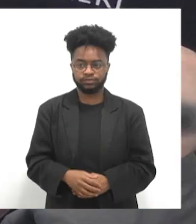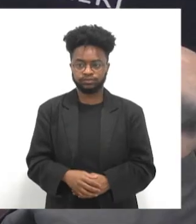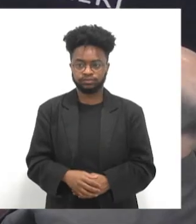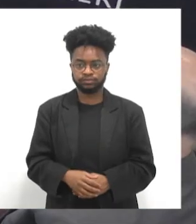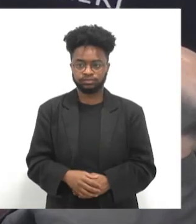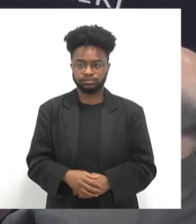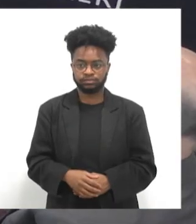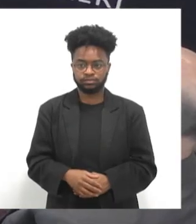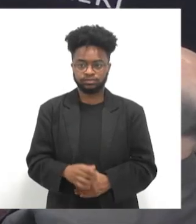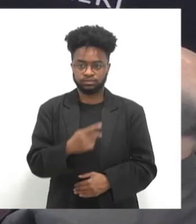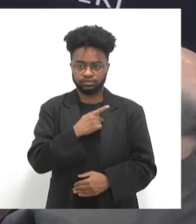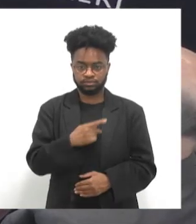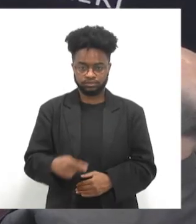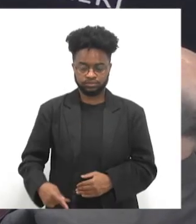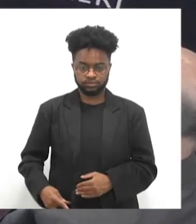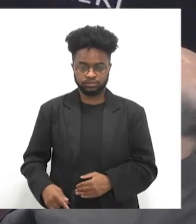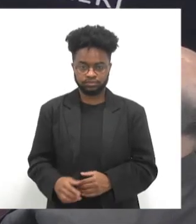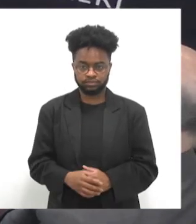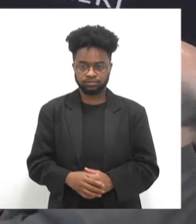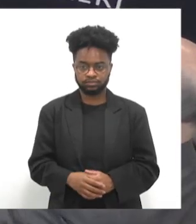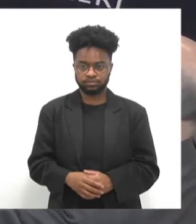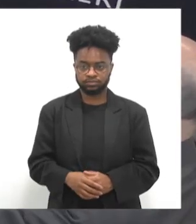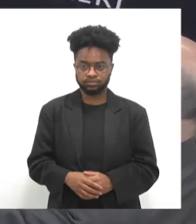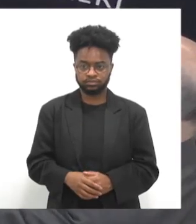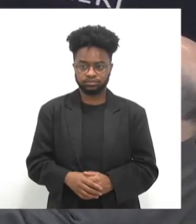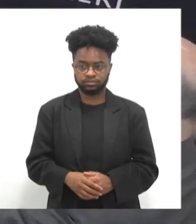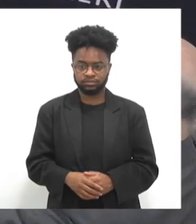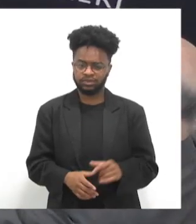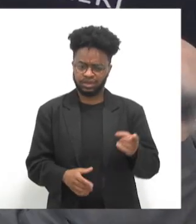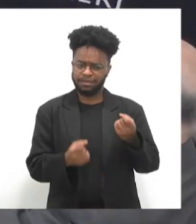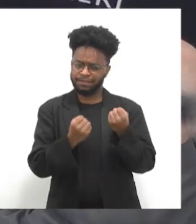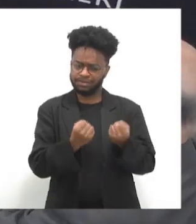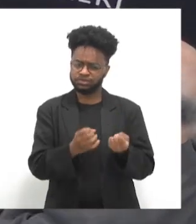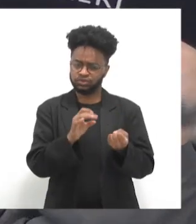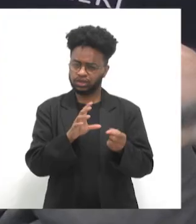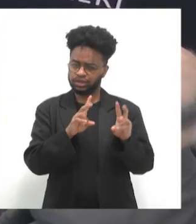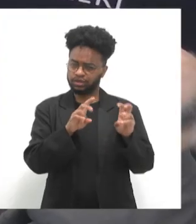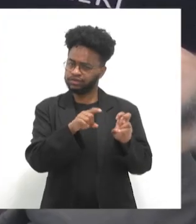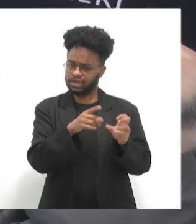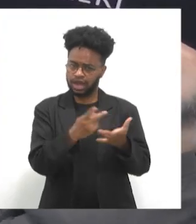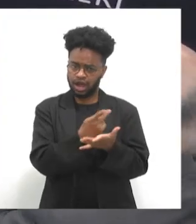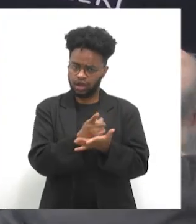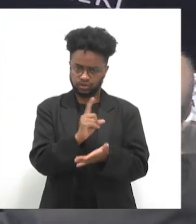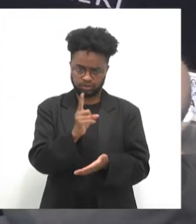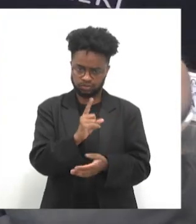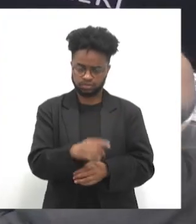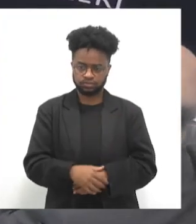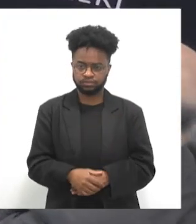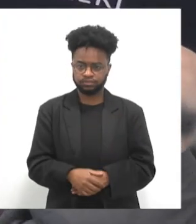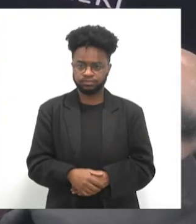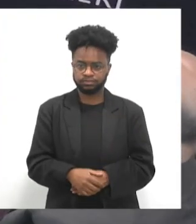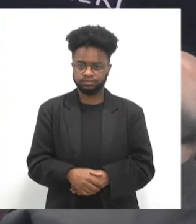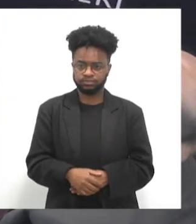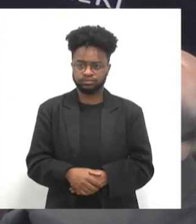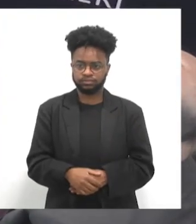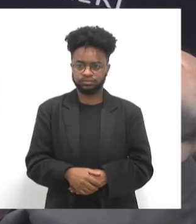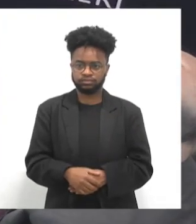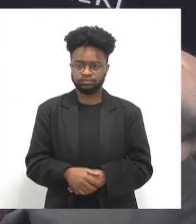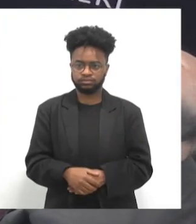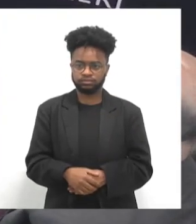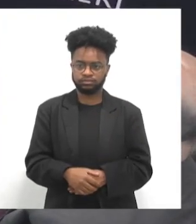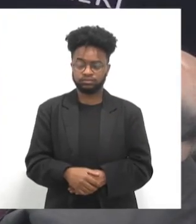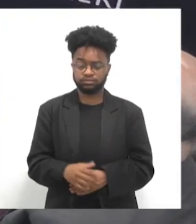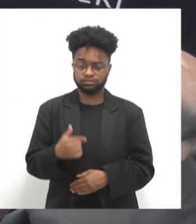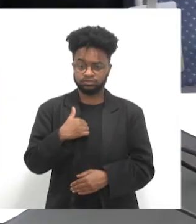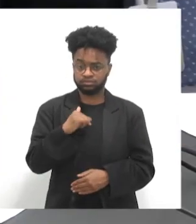Presidente, 49 ou 39? É mão pesada só nesse assunto, seu pai, você não está errado, não. Deputado Knoploch. não, só